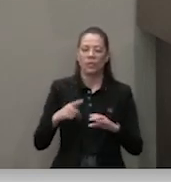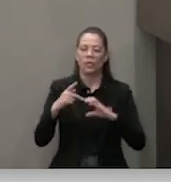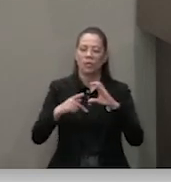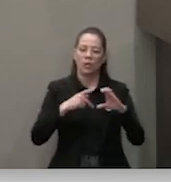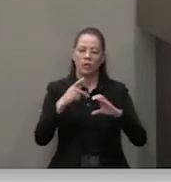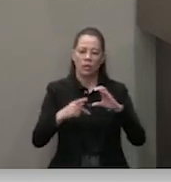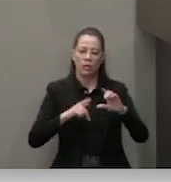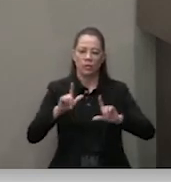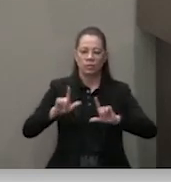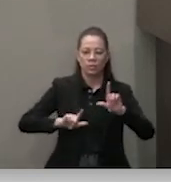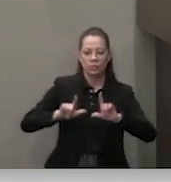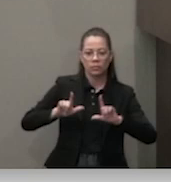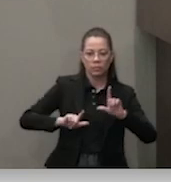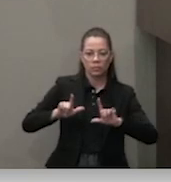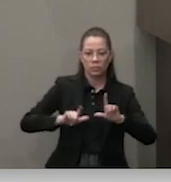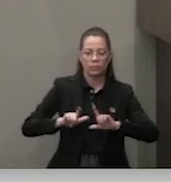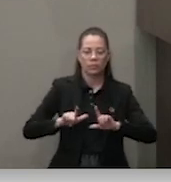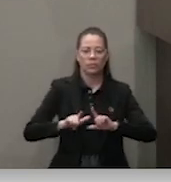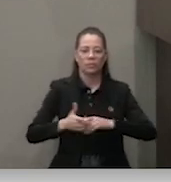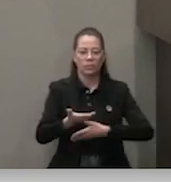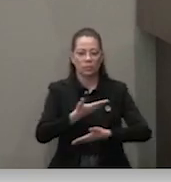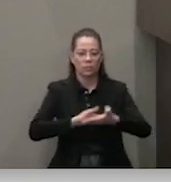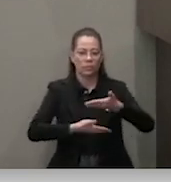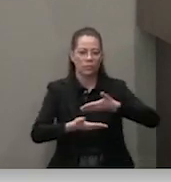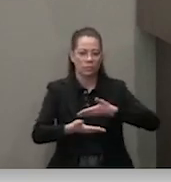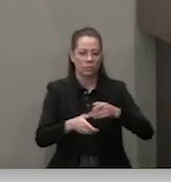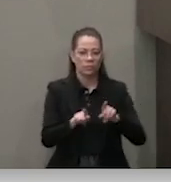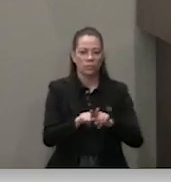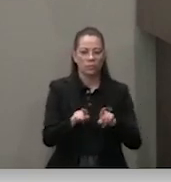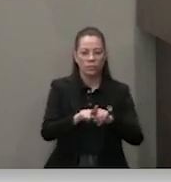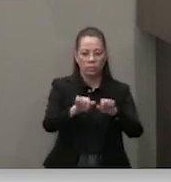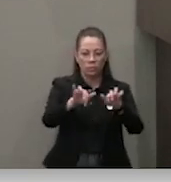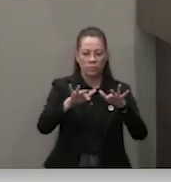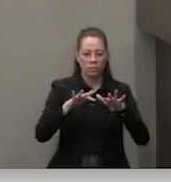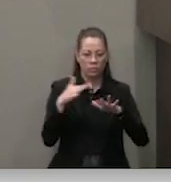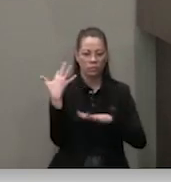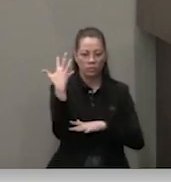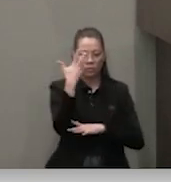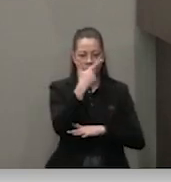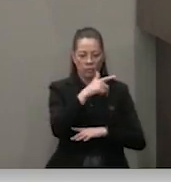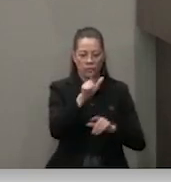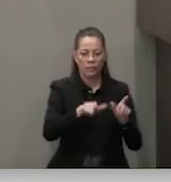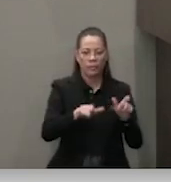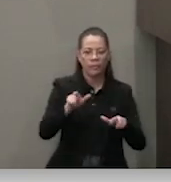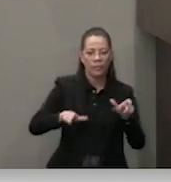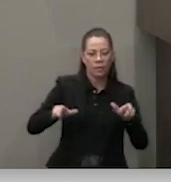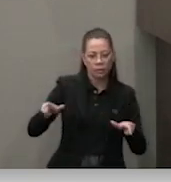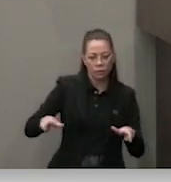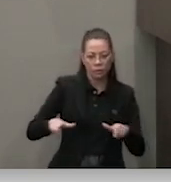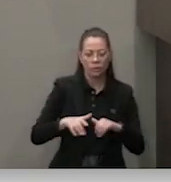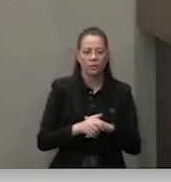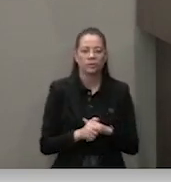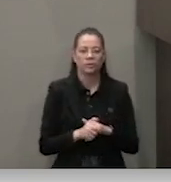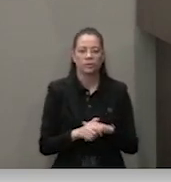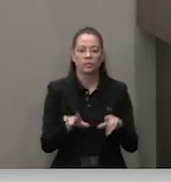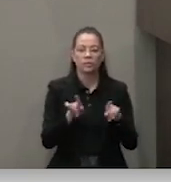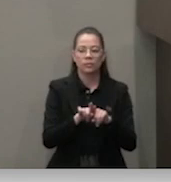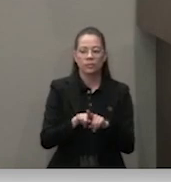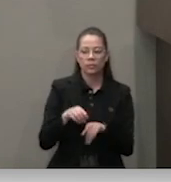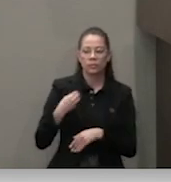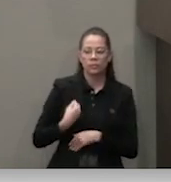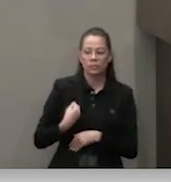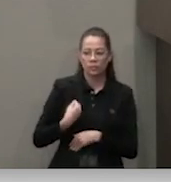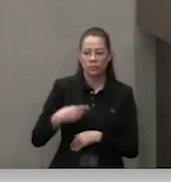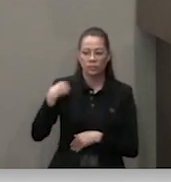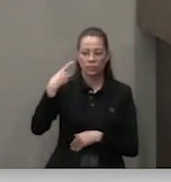TV Câmara nossos internautas e nosso plenário hoje bonito com bastante gente inclusive com a presença